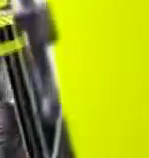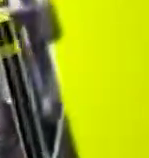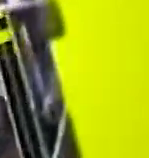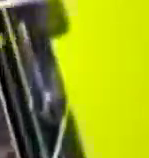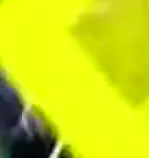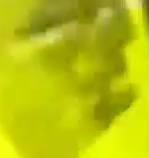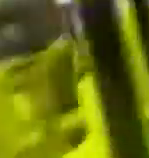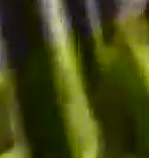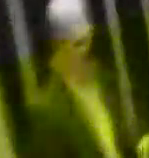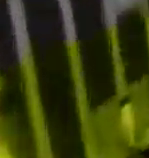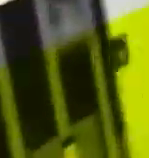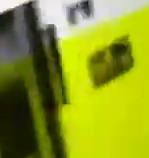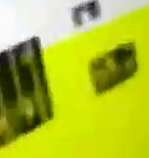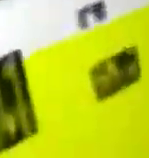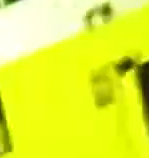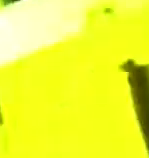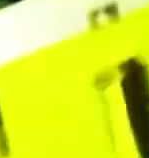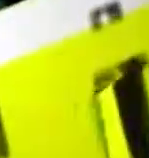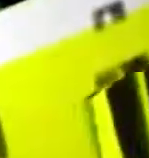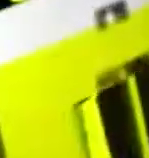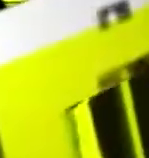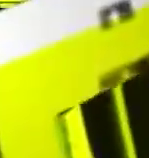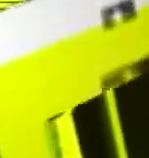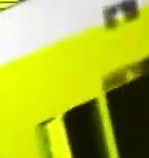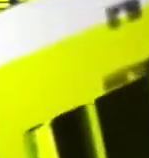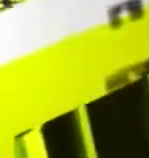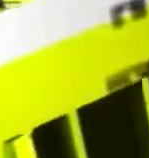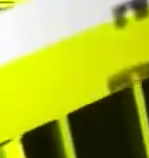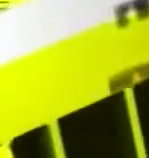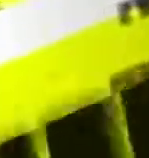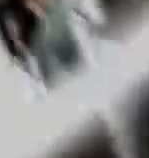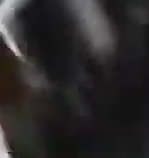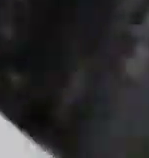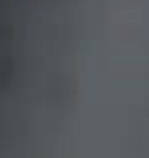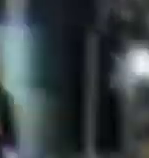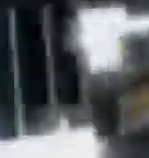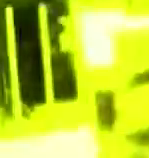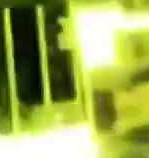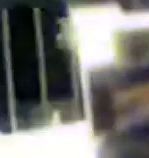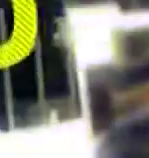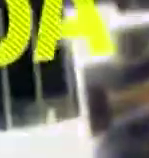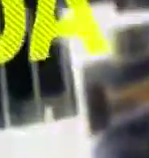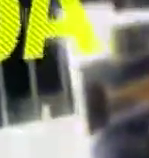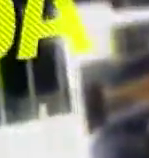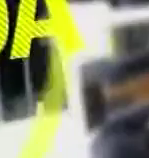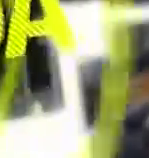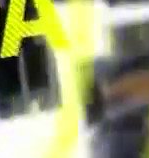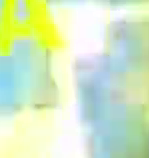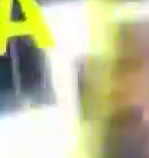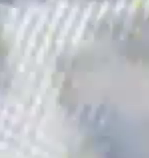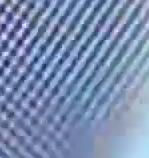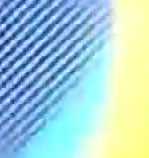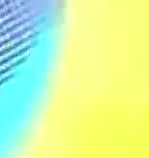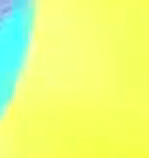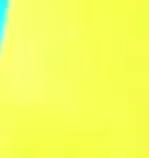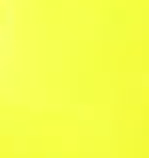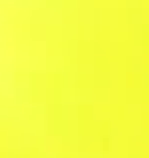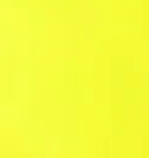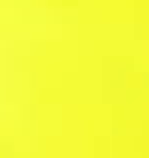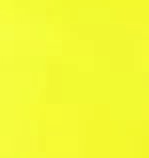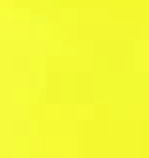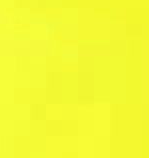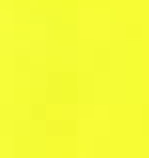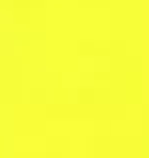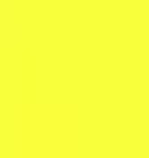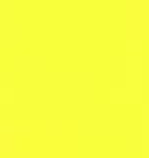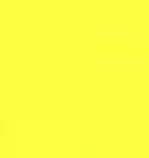que sejam menos importantes. Um segundo encaminhamento. Ministério de Santos, no meu estado de São Paulo.